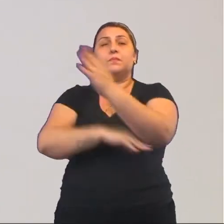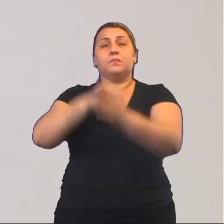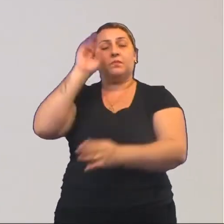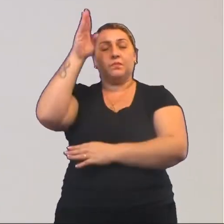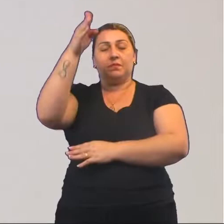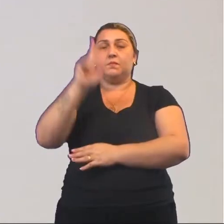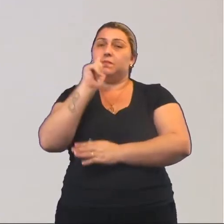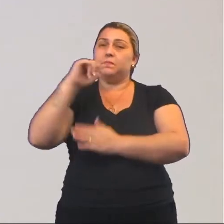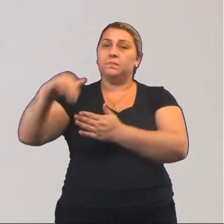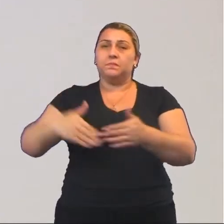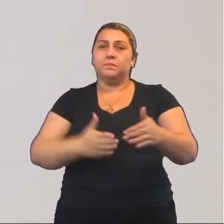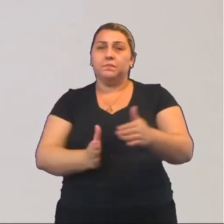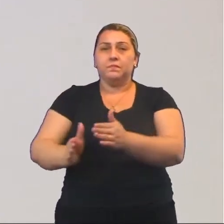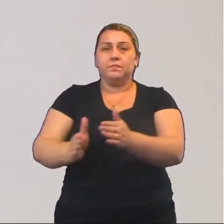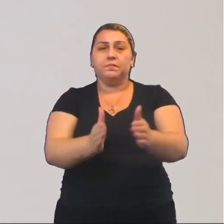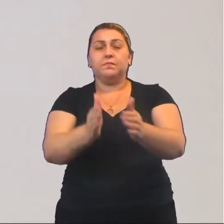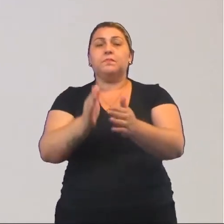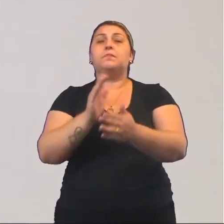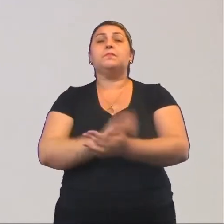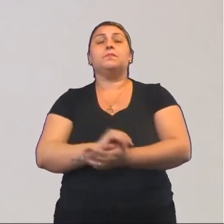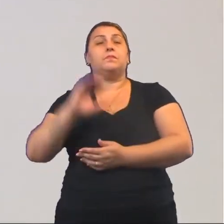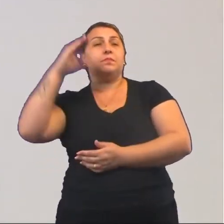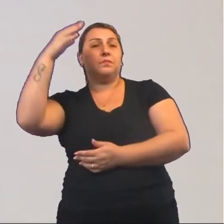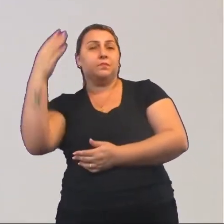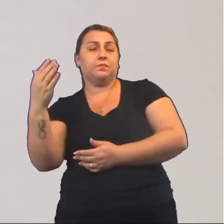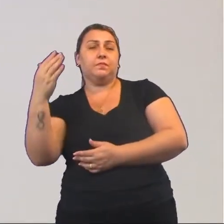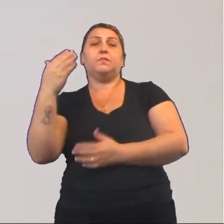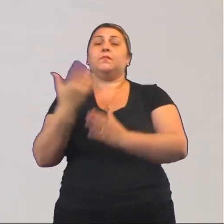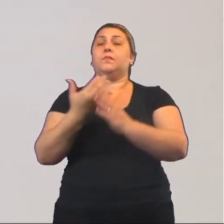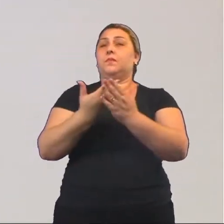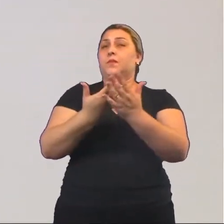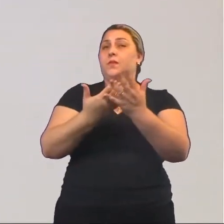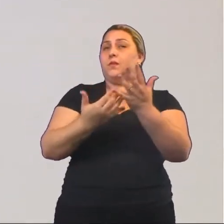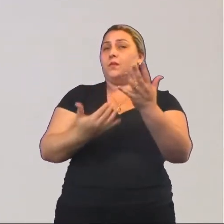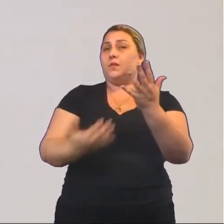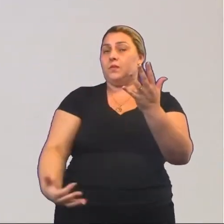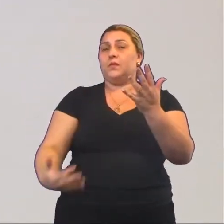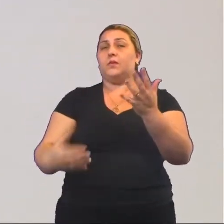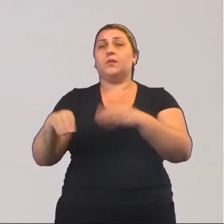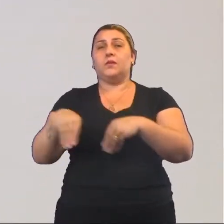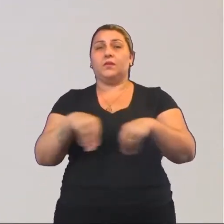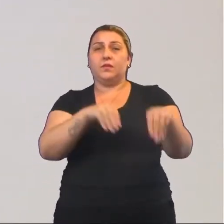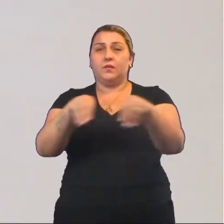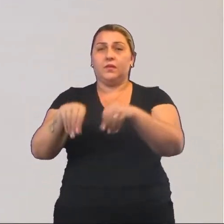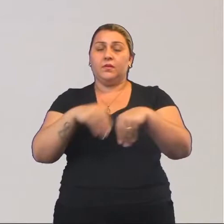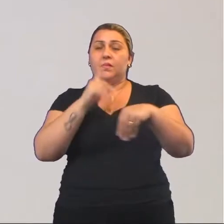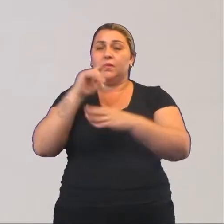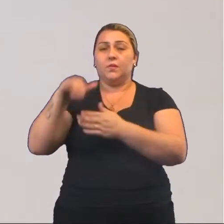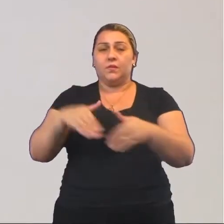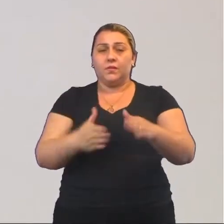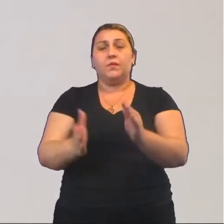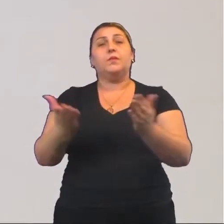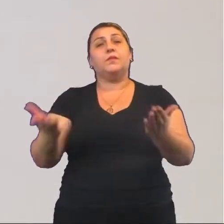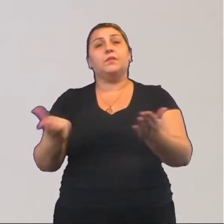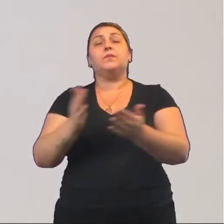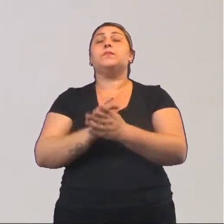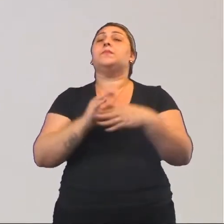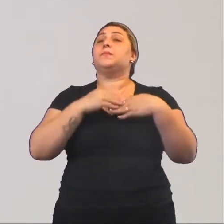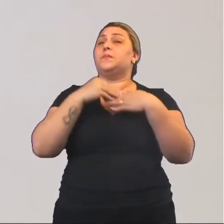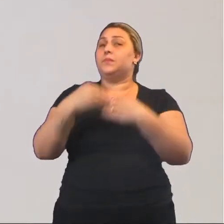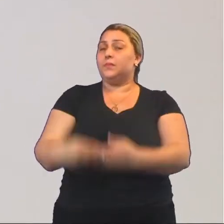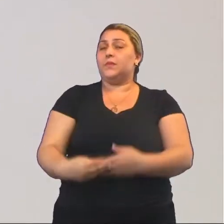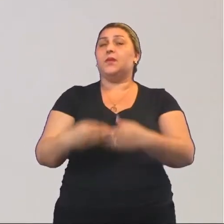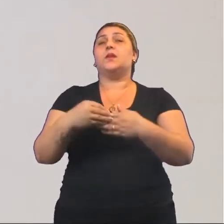principalmente nas margens dos rios, onde acontece a erosão, o assoreamento dos rios, isso com certeza traz